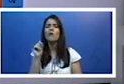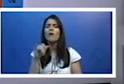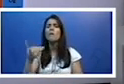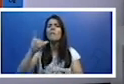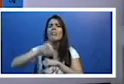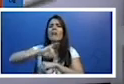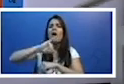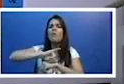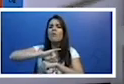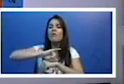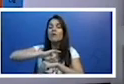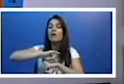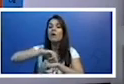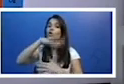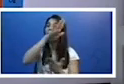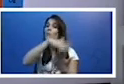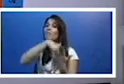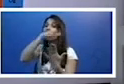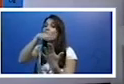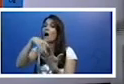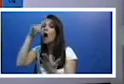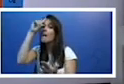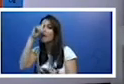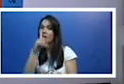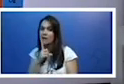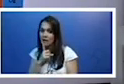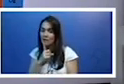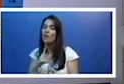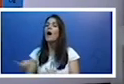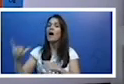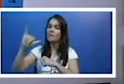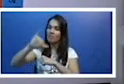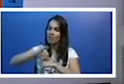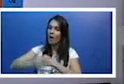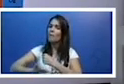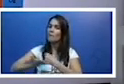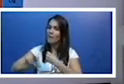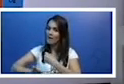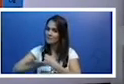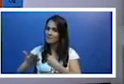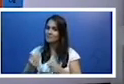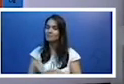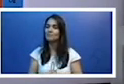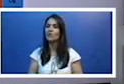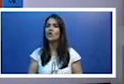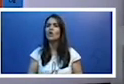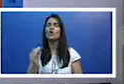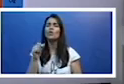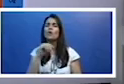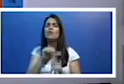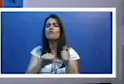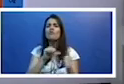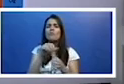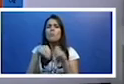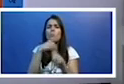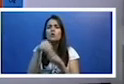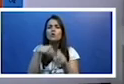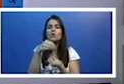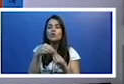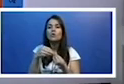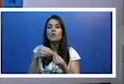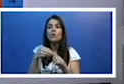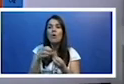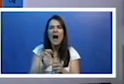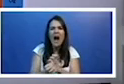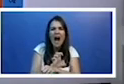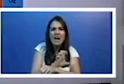metais. É tudo que está em amarelo aqui que pode formar uma base. E o que forma o ácido, que eu comentei, são esses